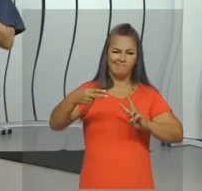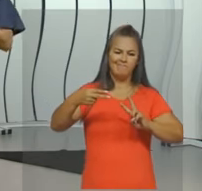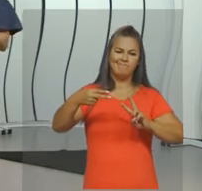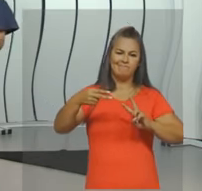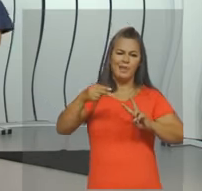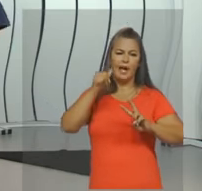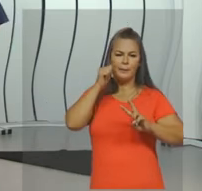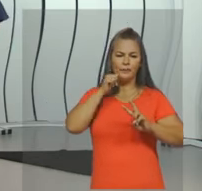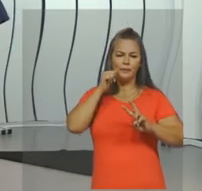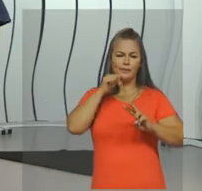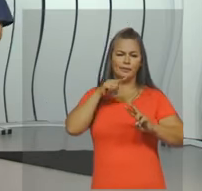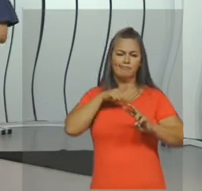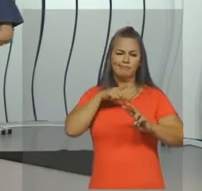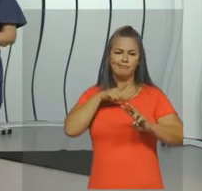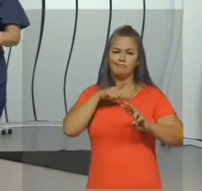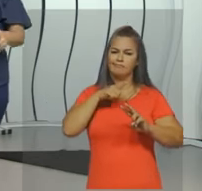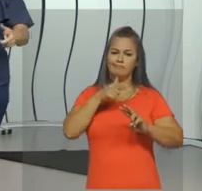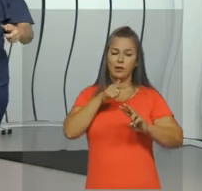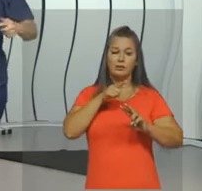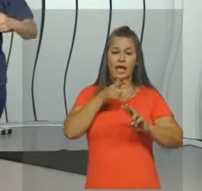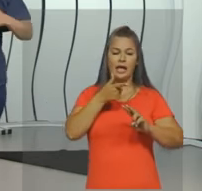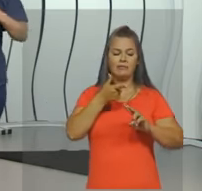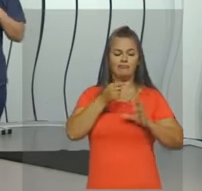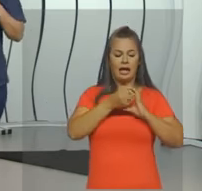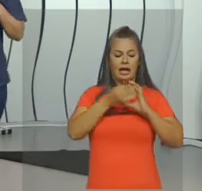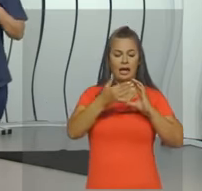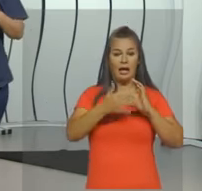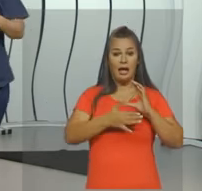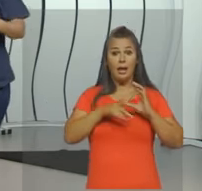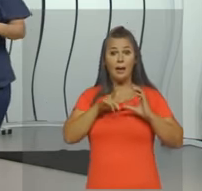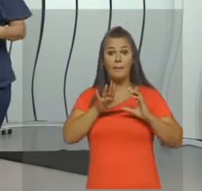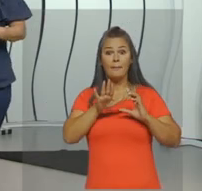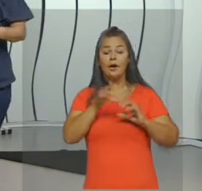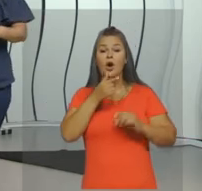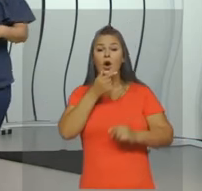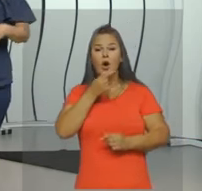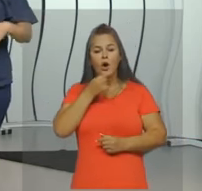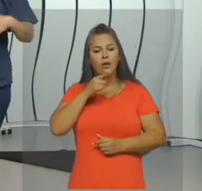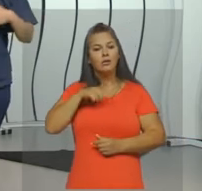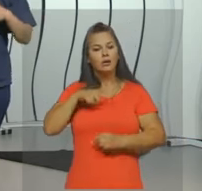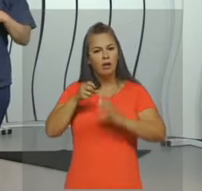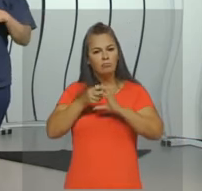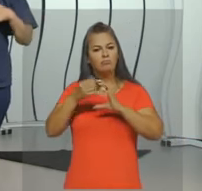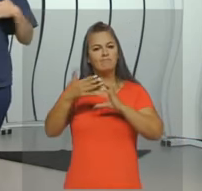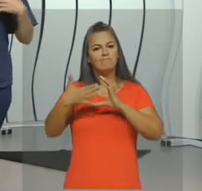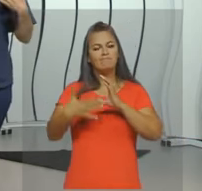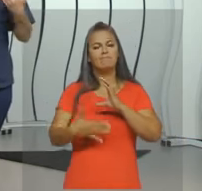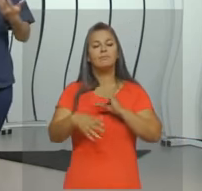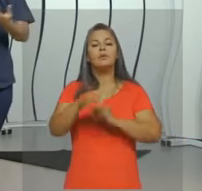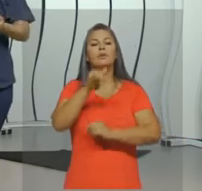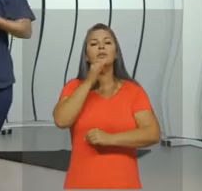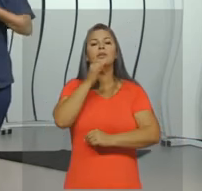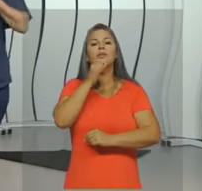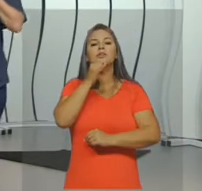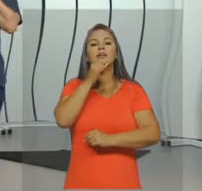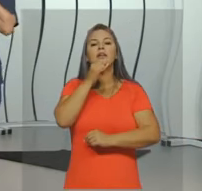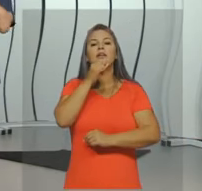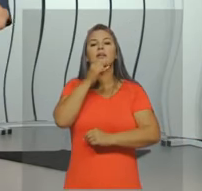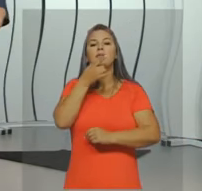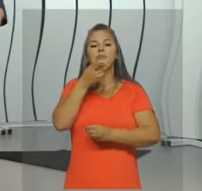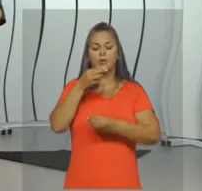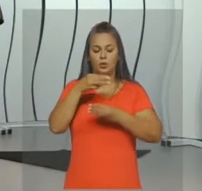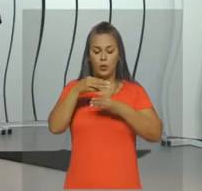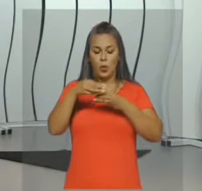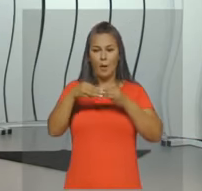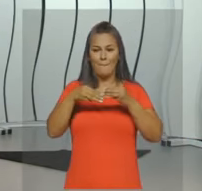o quadro clínico. E a pessoa vai ficando com o músculo cada vez mais fraco. Ela pode parar de andar, de comer,